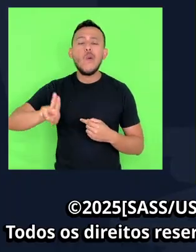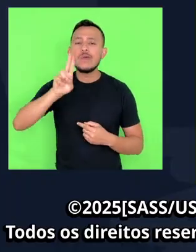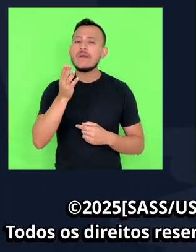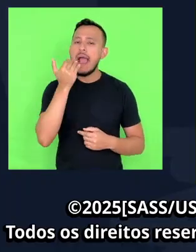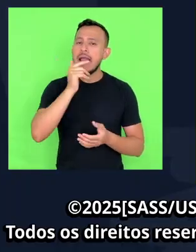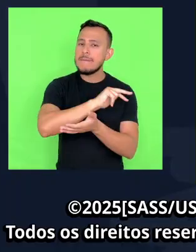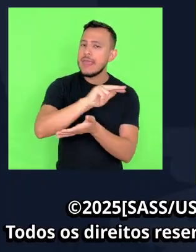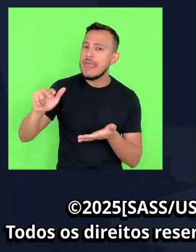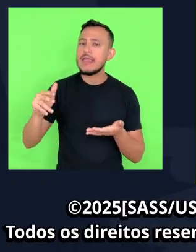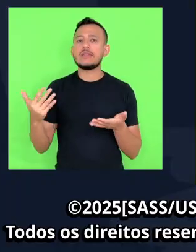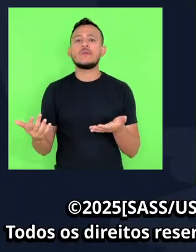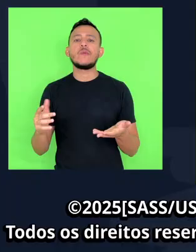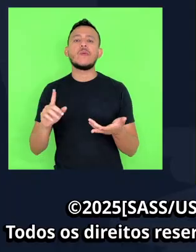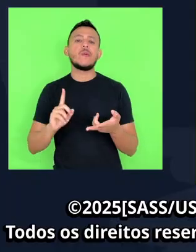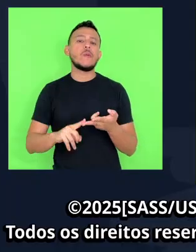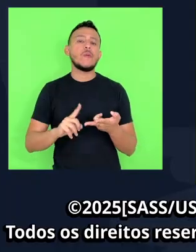consumo alimentar,